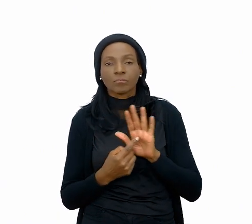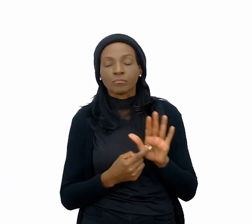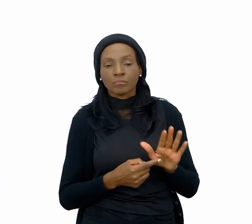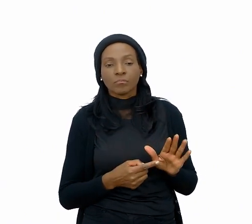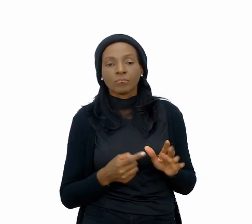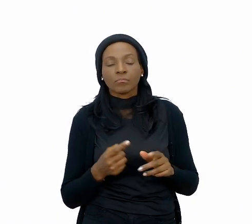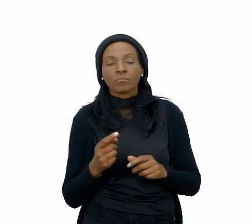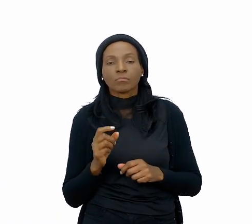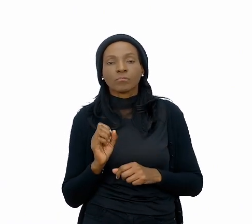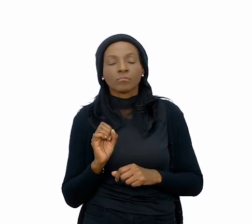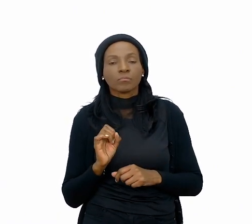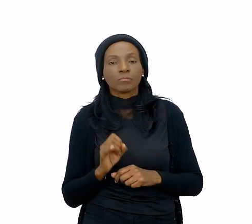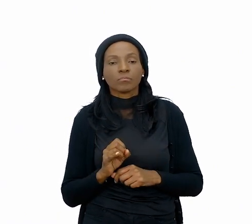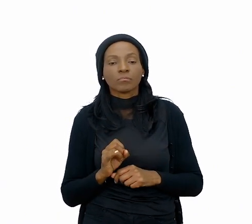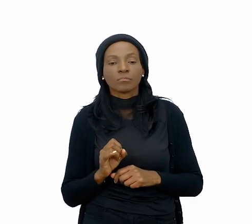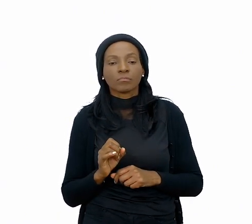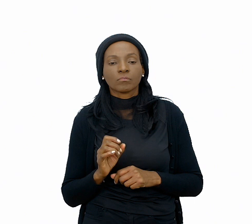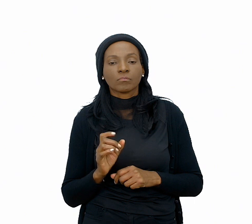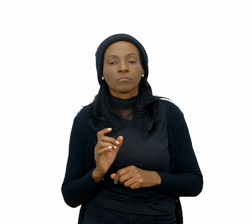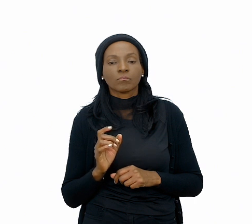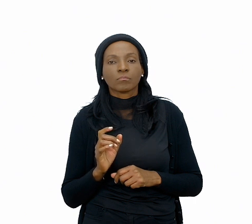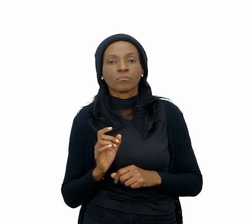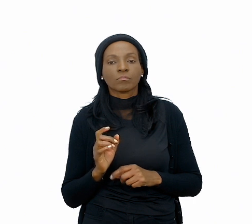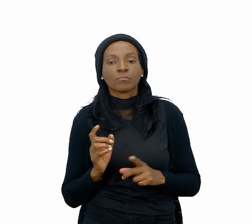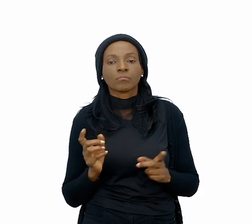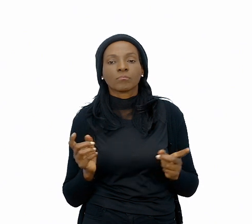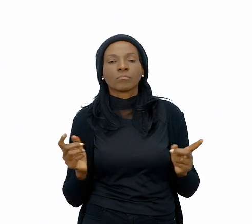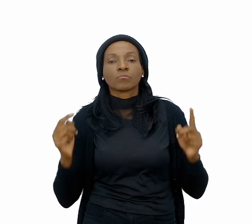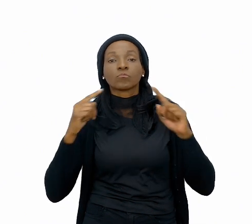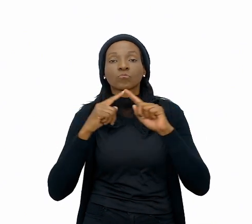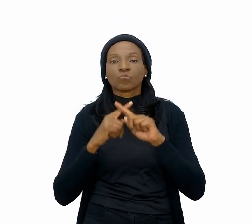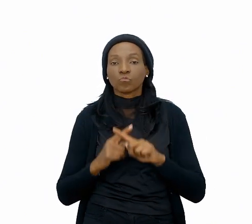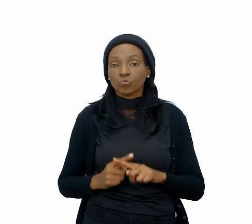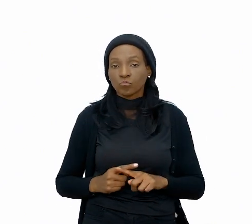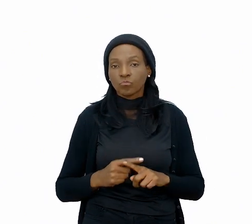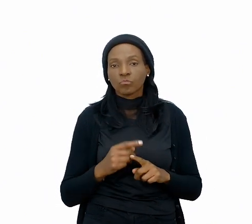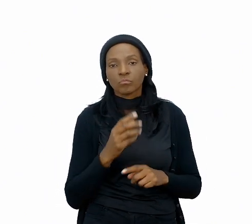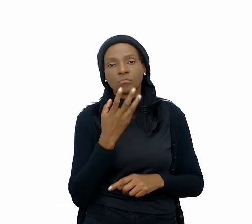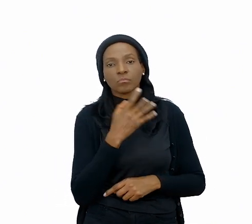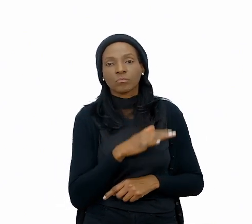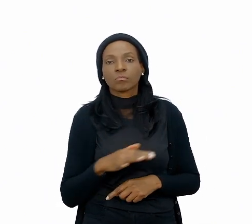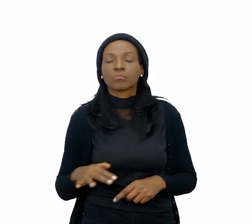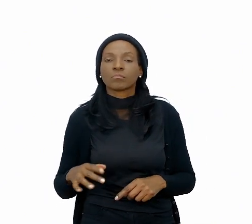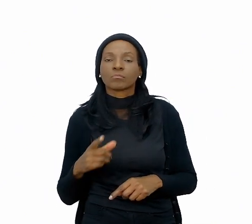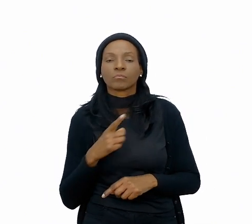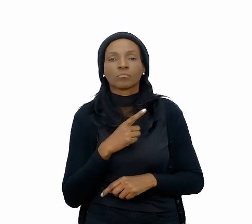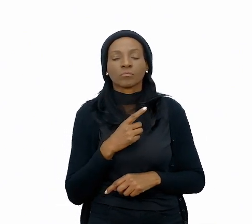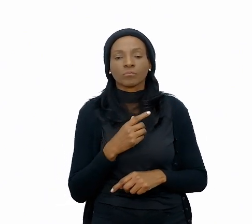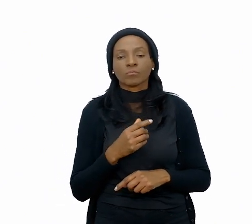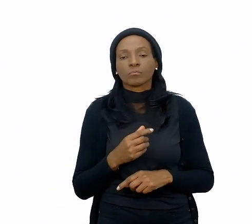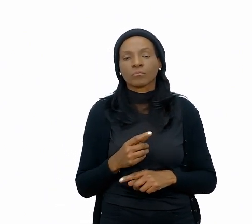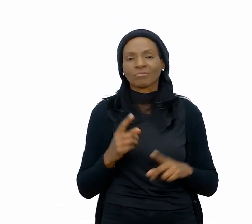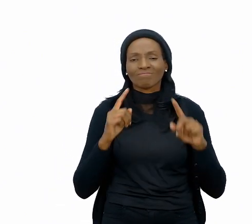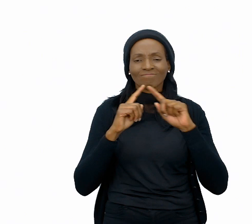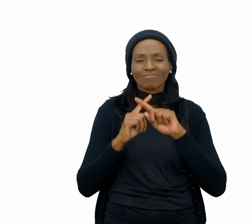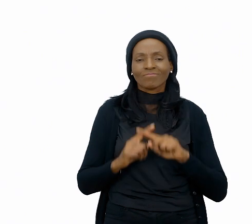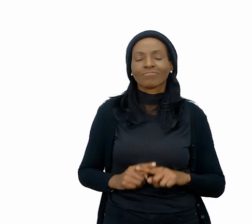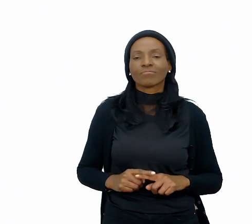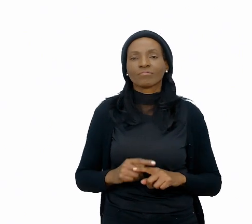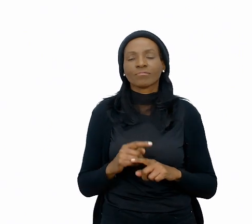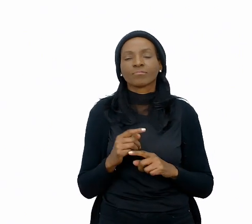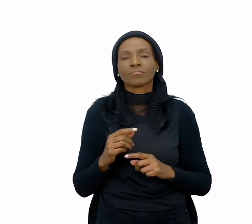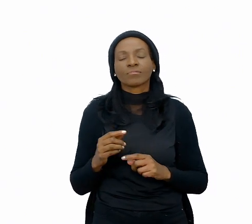é quanto aos conflitos que as crianças têm, né? Todo esse conflito que as crianças